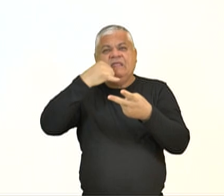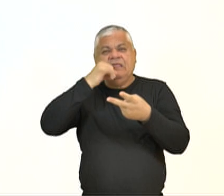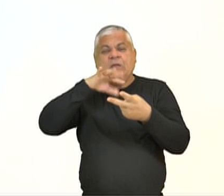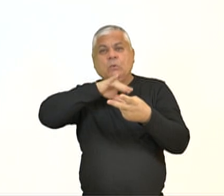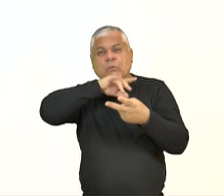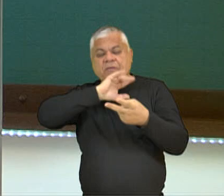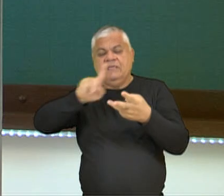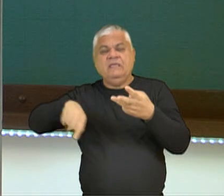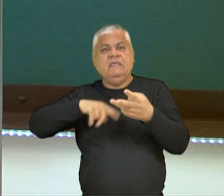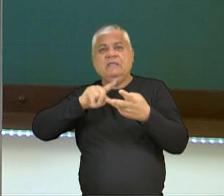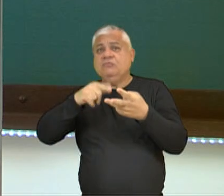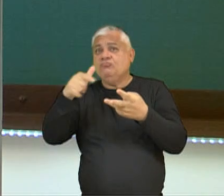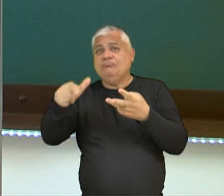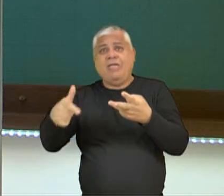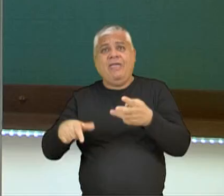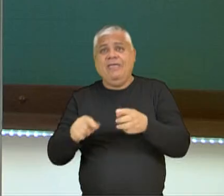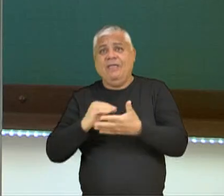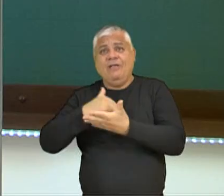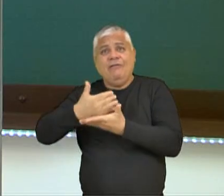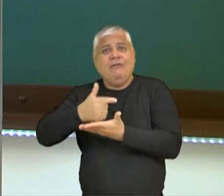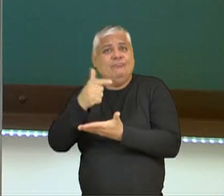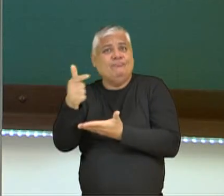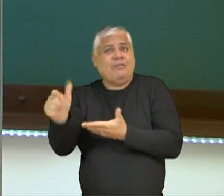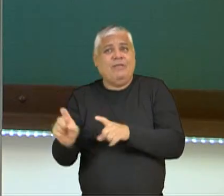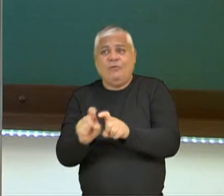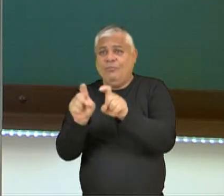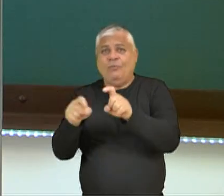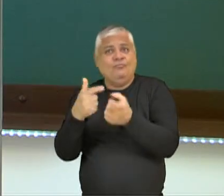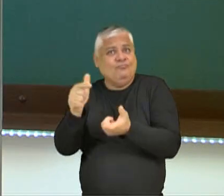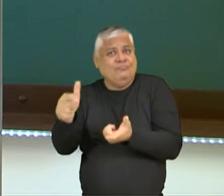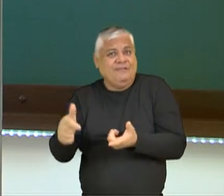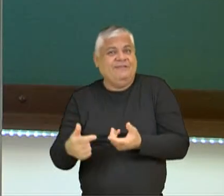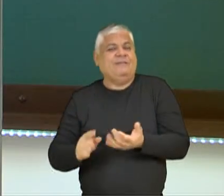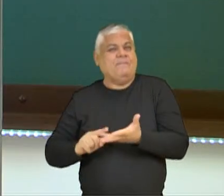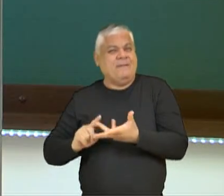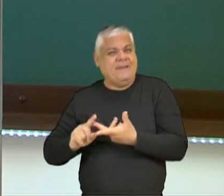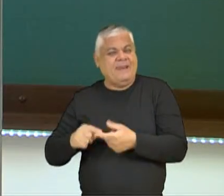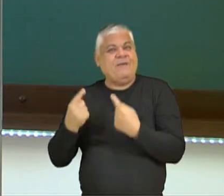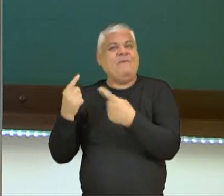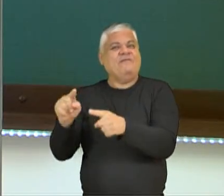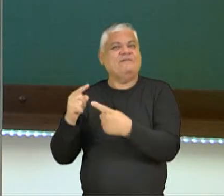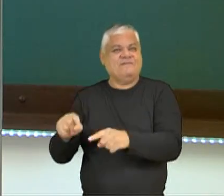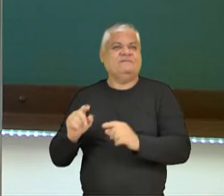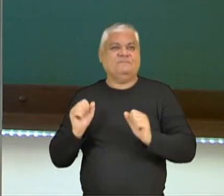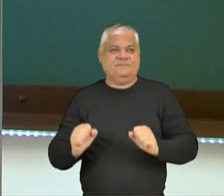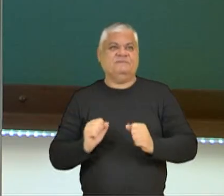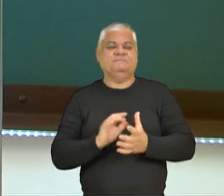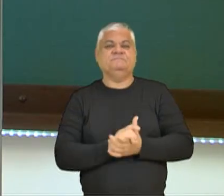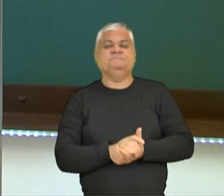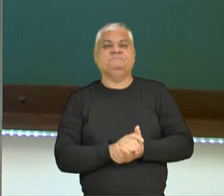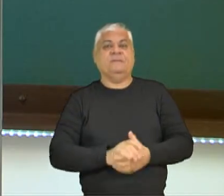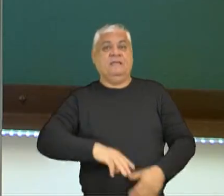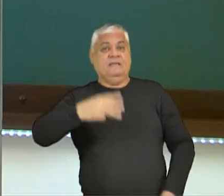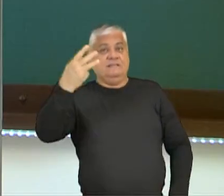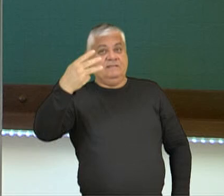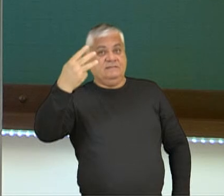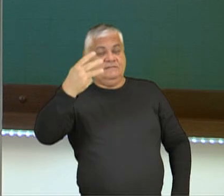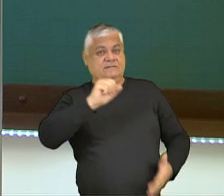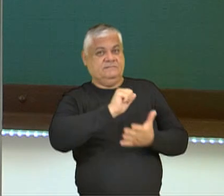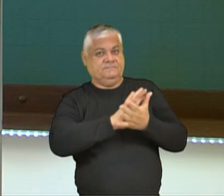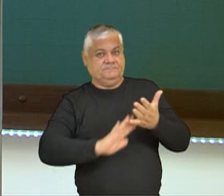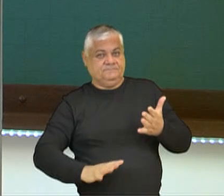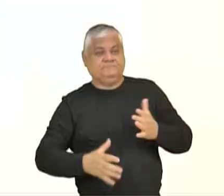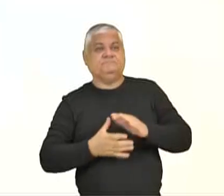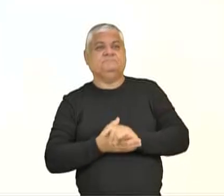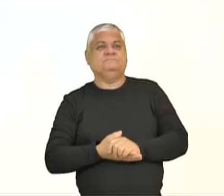também. Outros argumentos que vocês tenham utilizado são válidos com certeza para responder a essa questão. Vamos para a nossa terceira